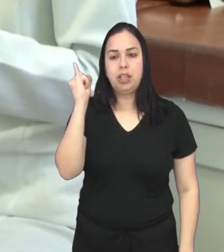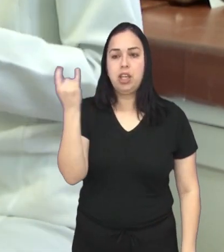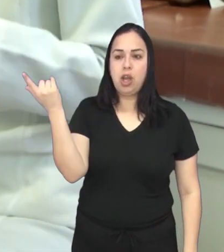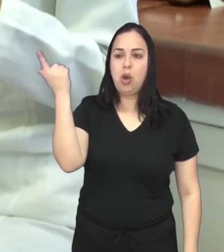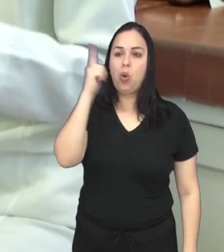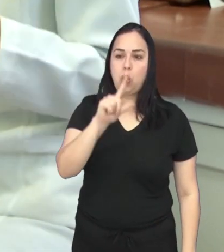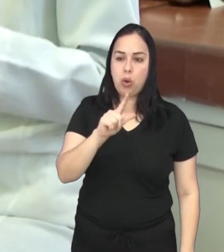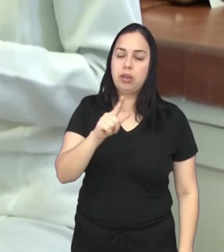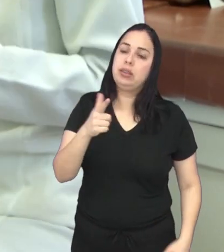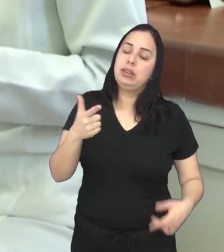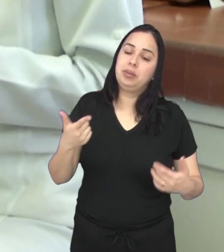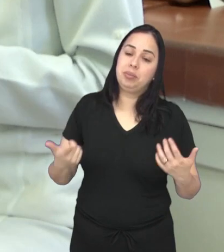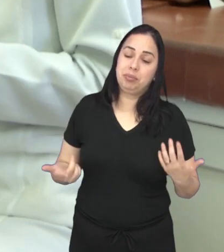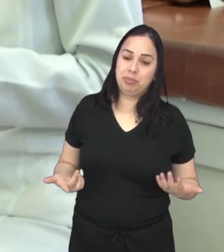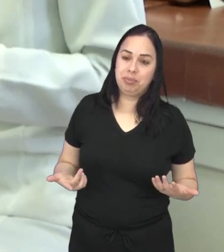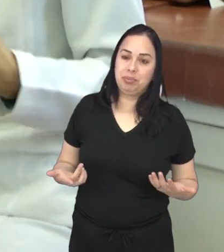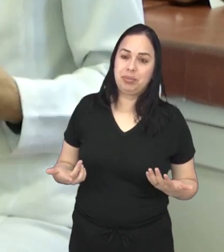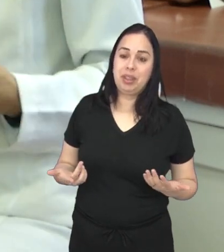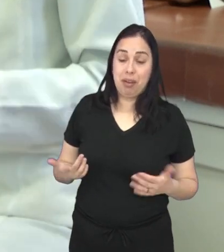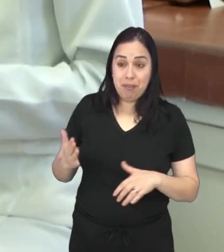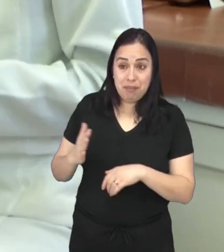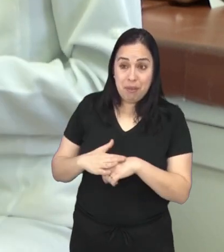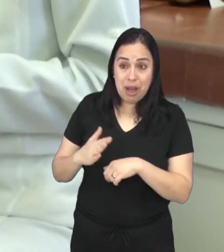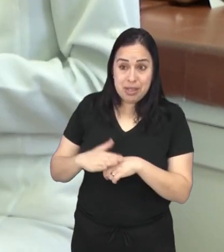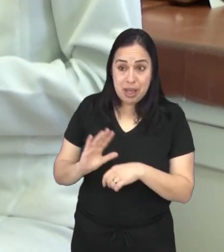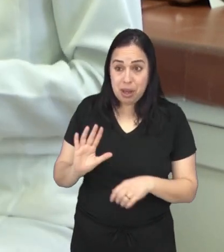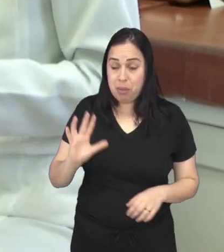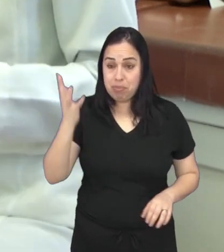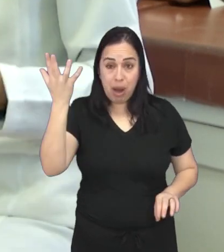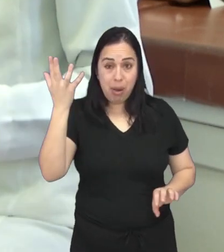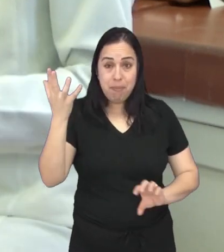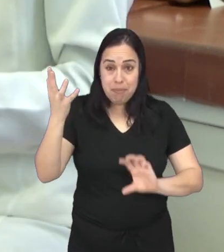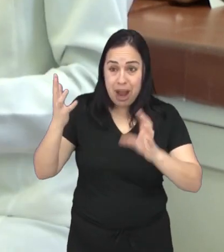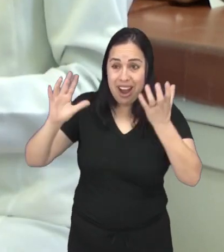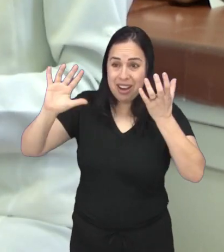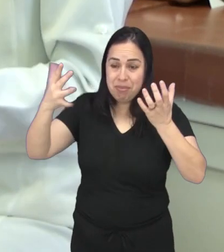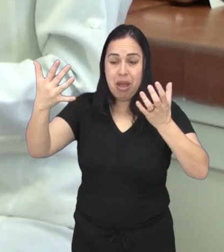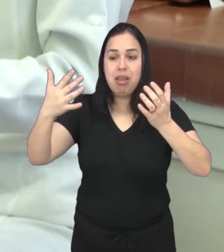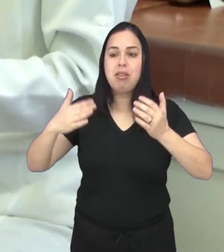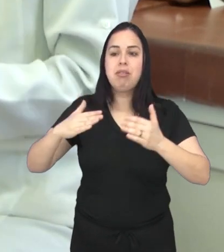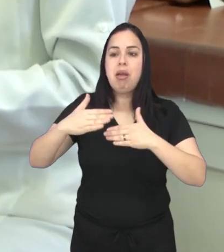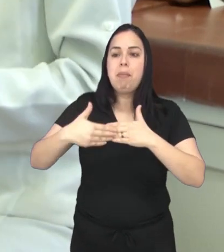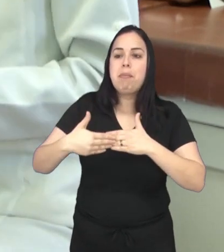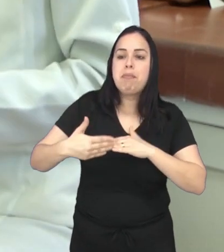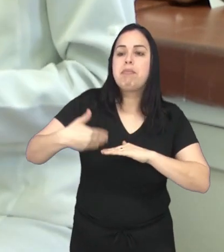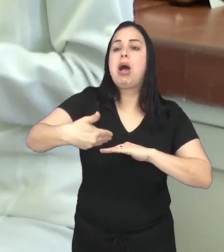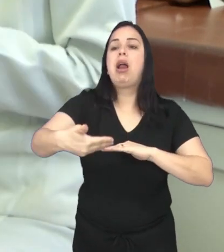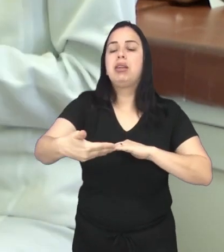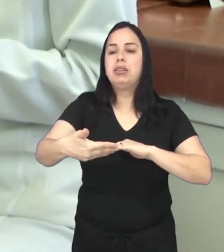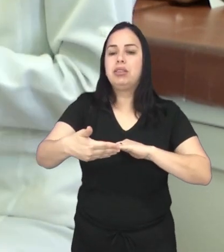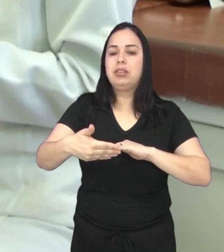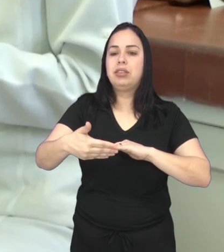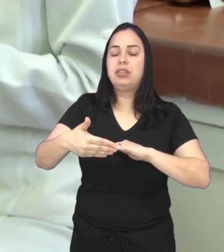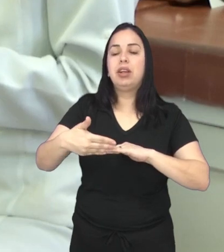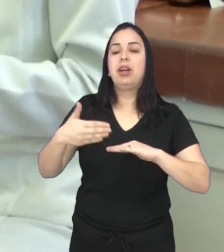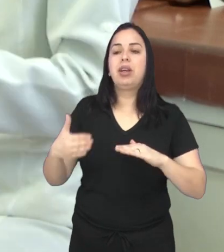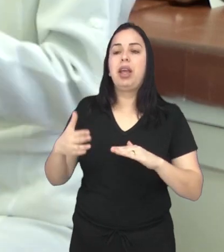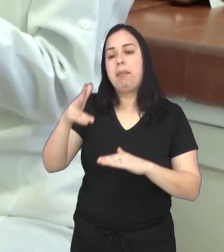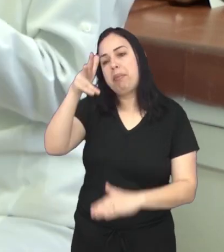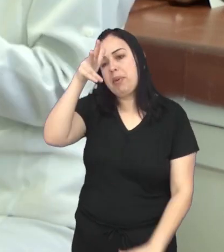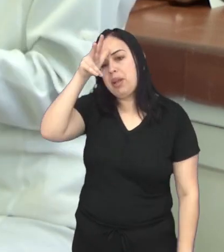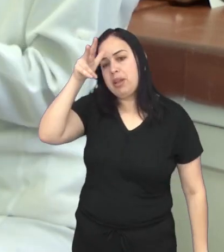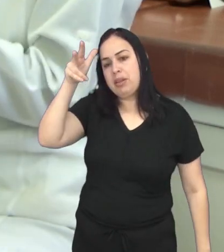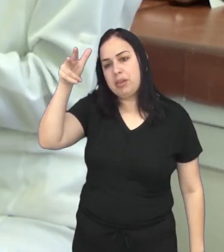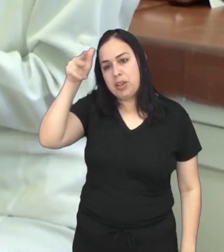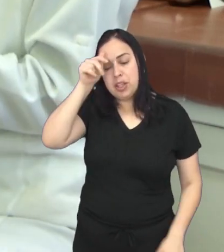gente conseguir, enfim, fazer com que as coisas aconteçam. O próximo passo, que é muito importante também, é que